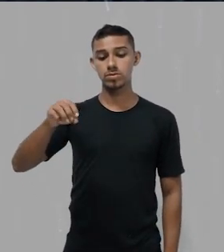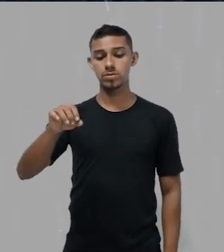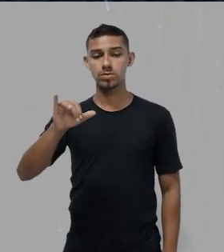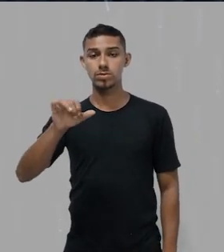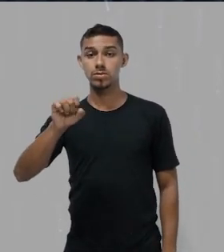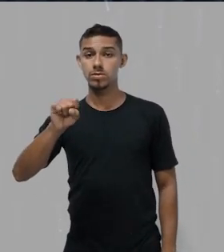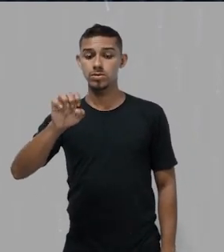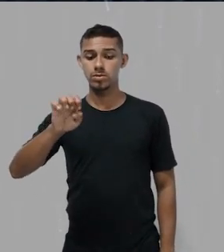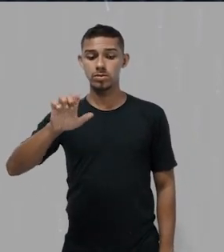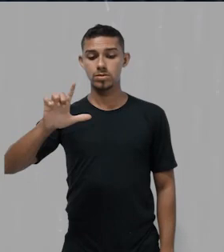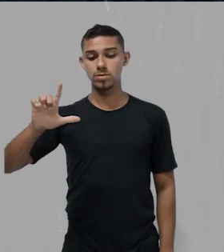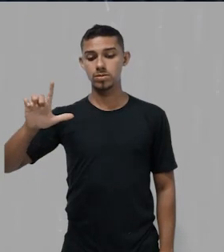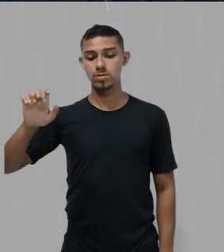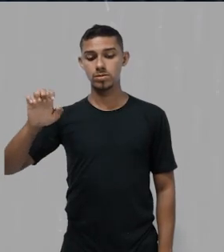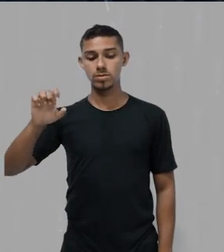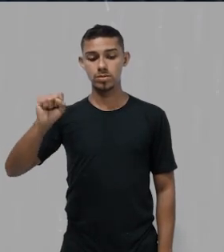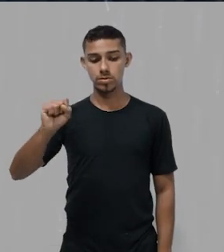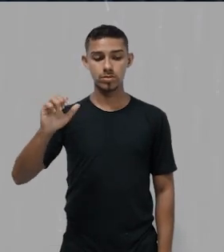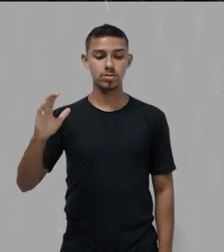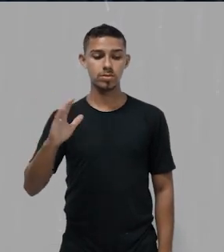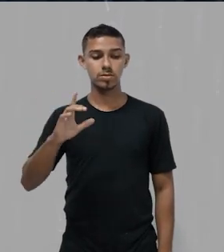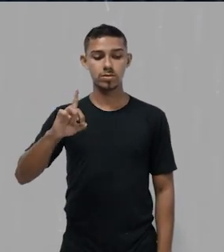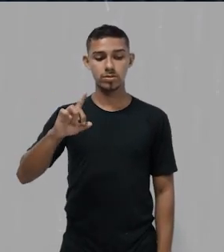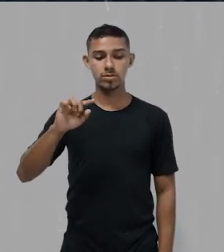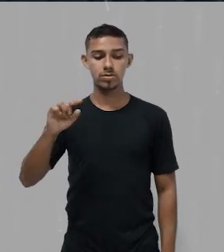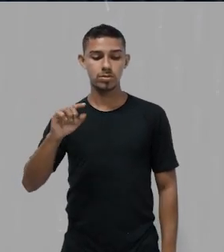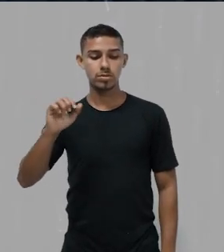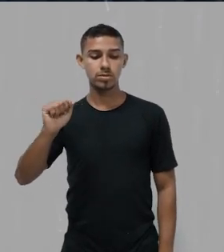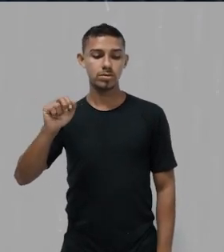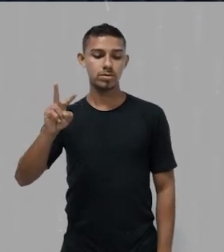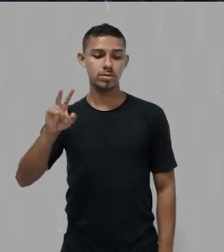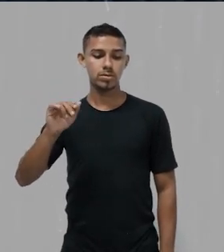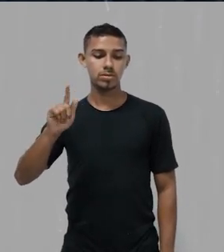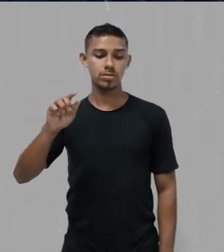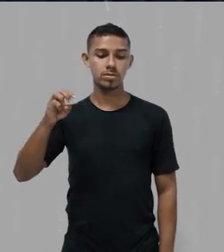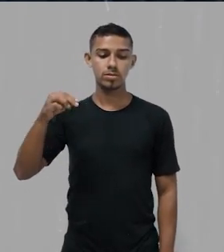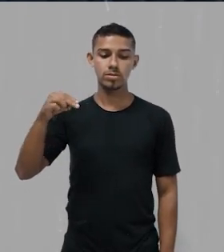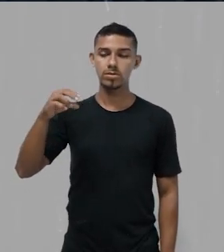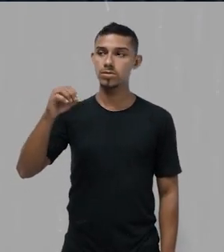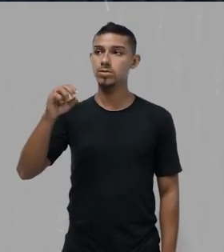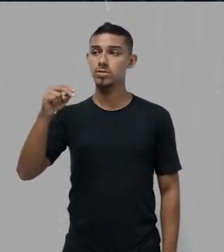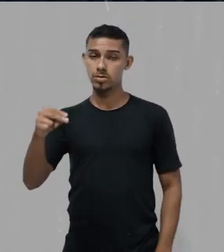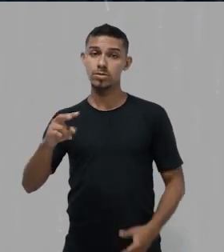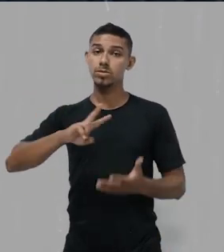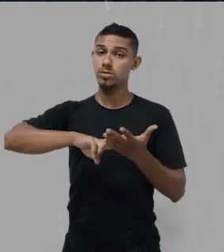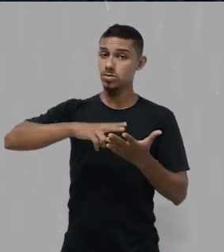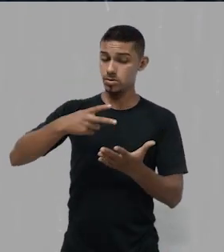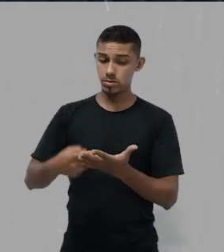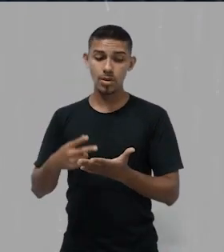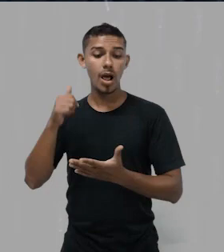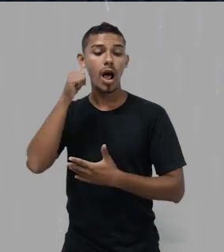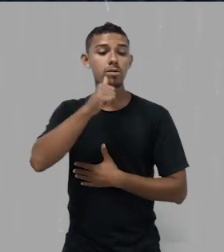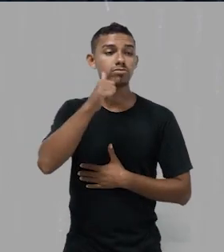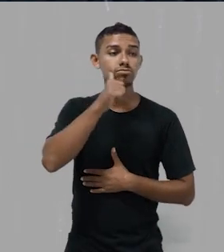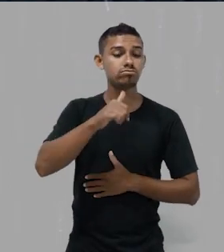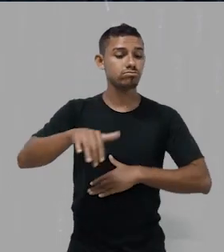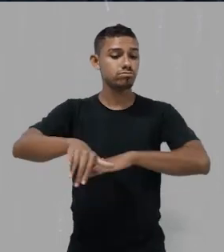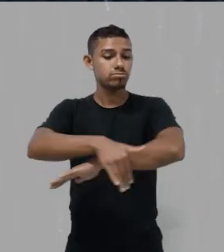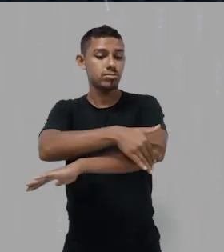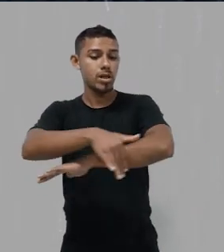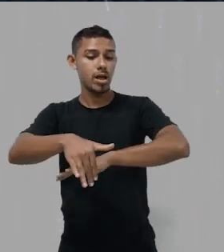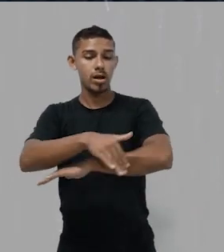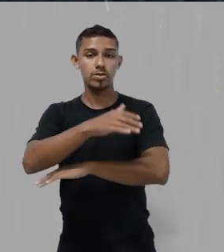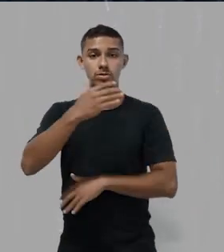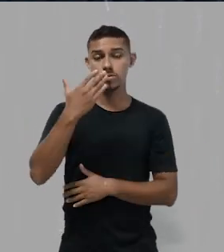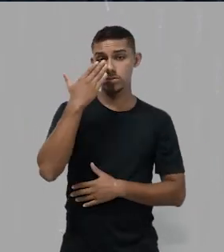história específica. Traduzindo, as moças ou as damas da rua, chamada Avignon, que era uma rua de